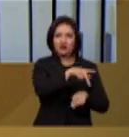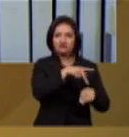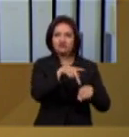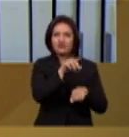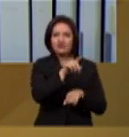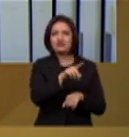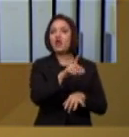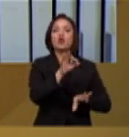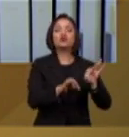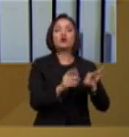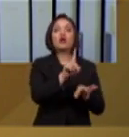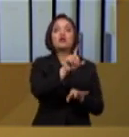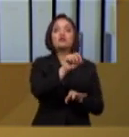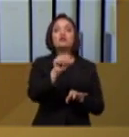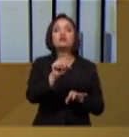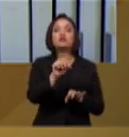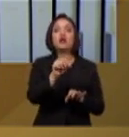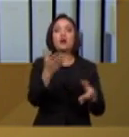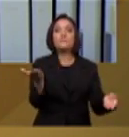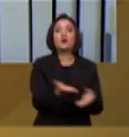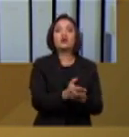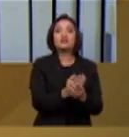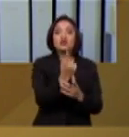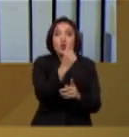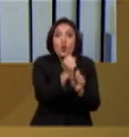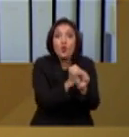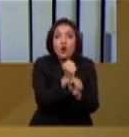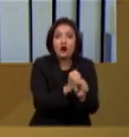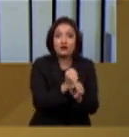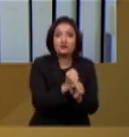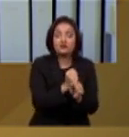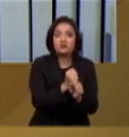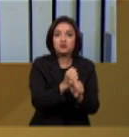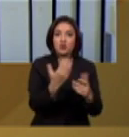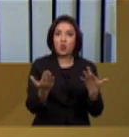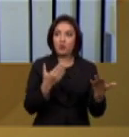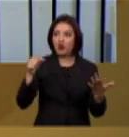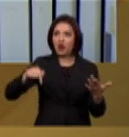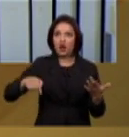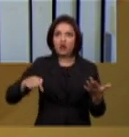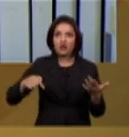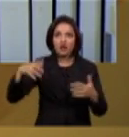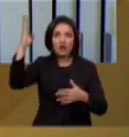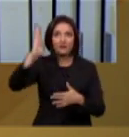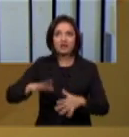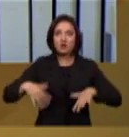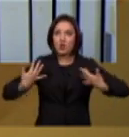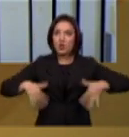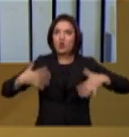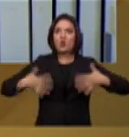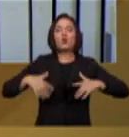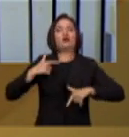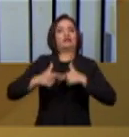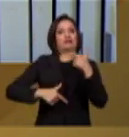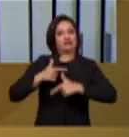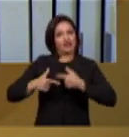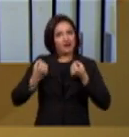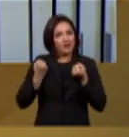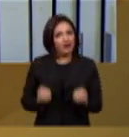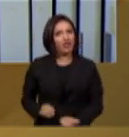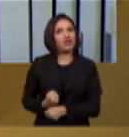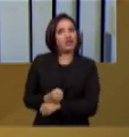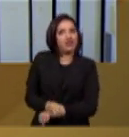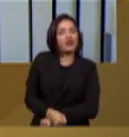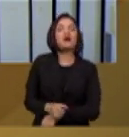que julga 100 processos por ano, vejam a carga de trabalho que nós temos. Mas esse